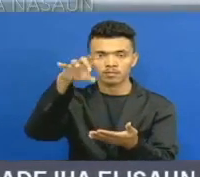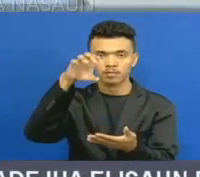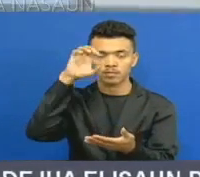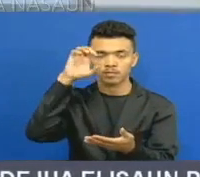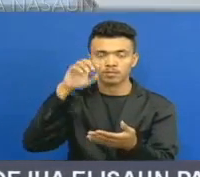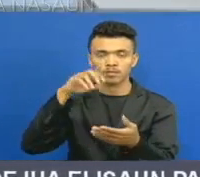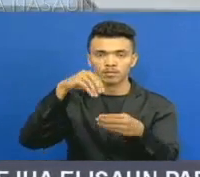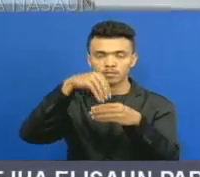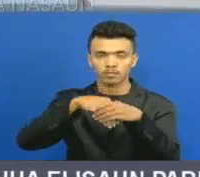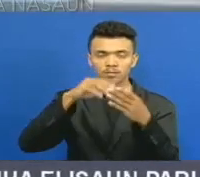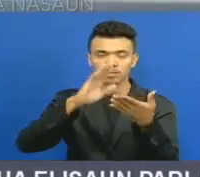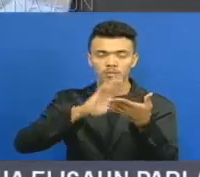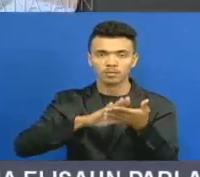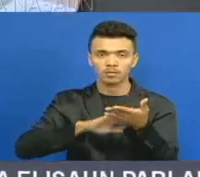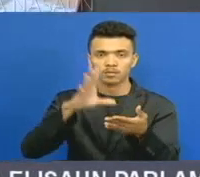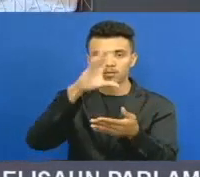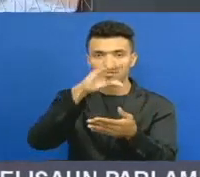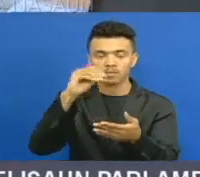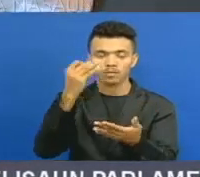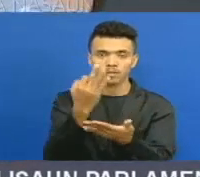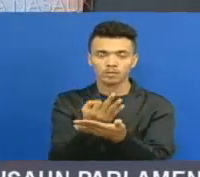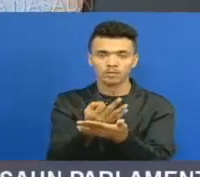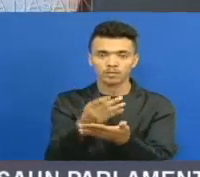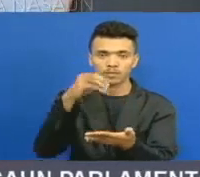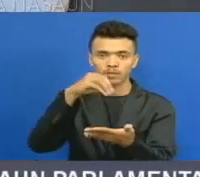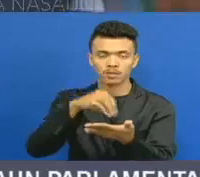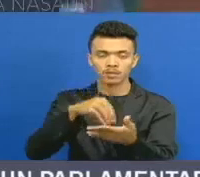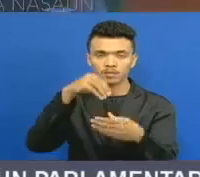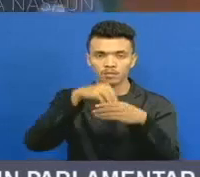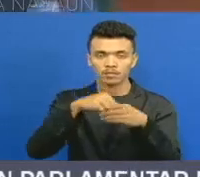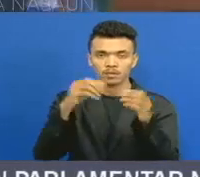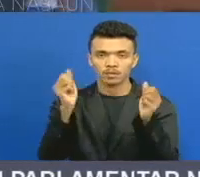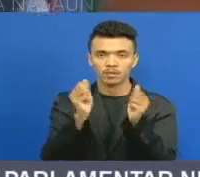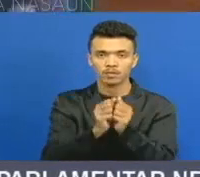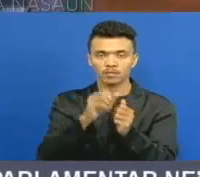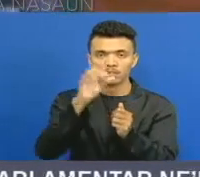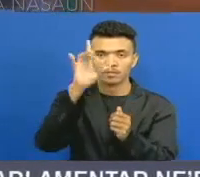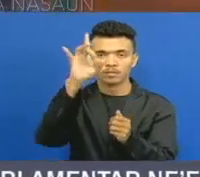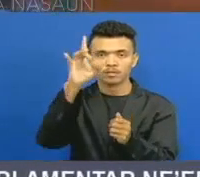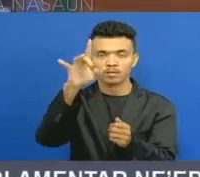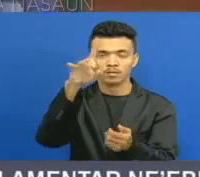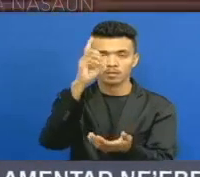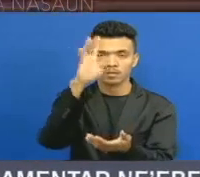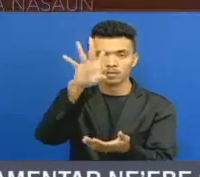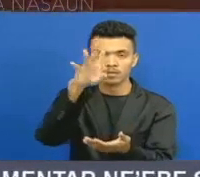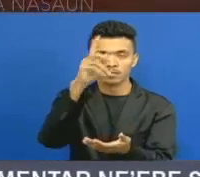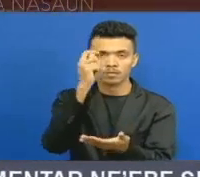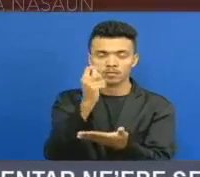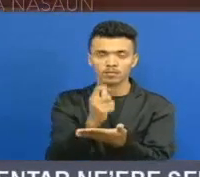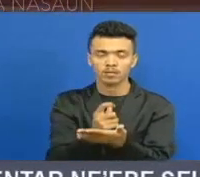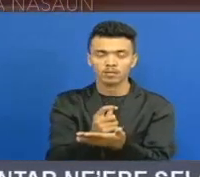beneficiário ba bolsa por mérito. No orçamento nebe prevê ba bolsa ne Hamuto bolsa americano rihun atusualu resting. E ali